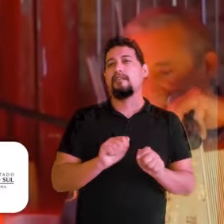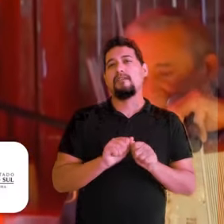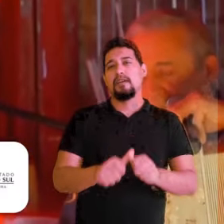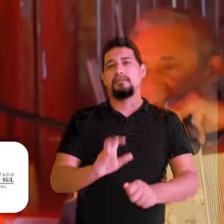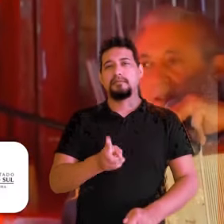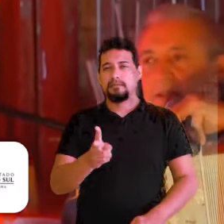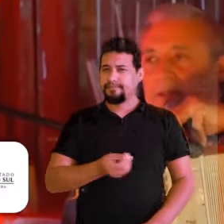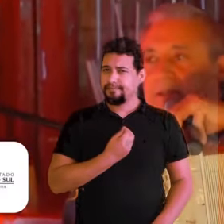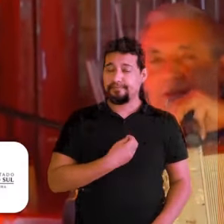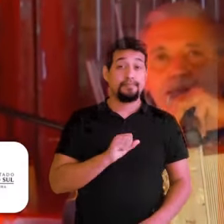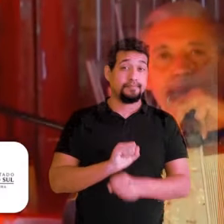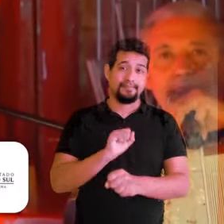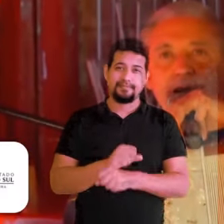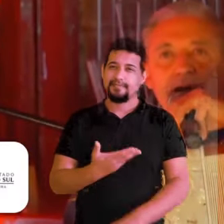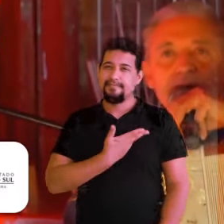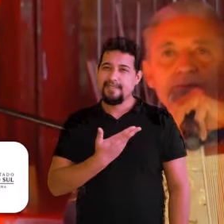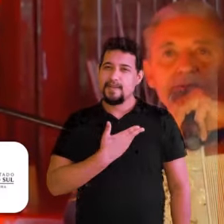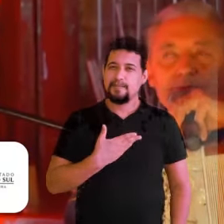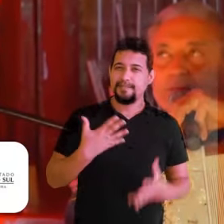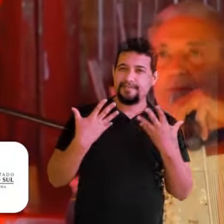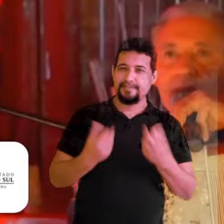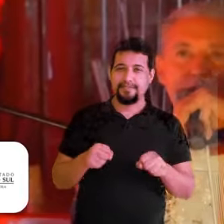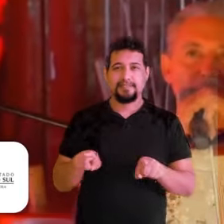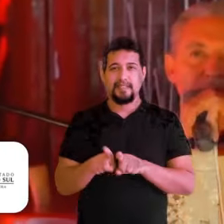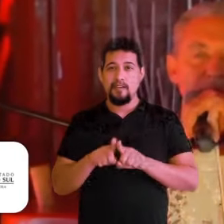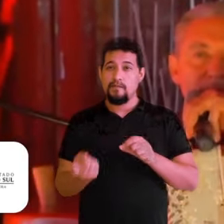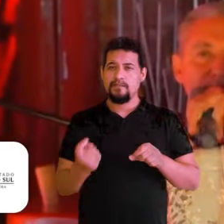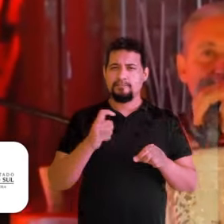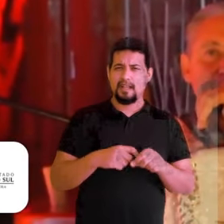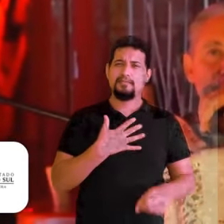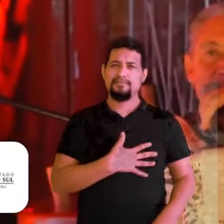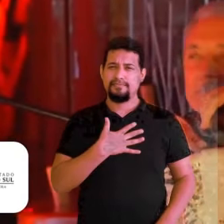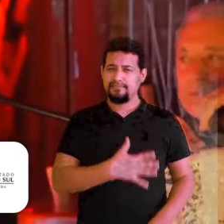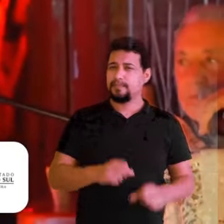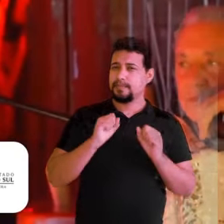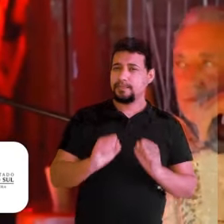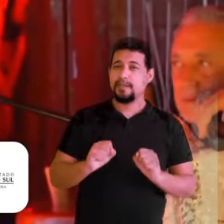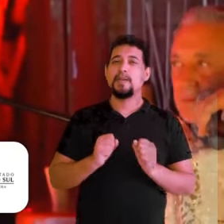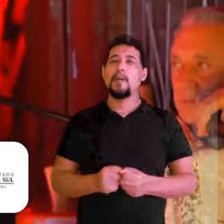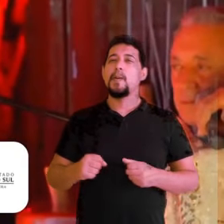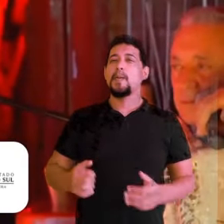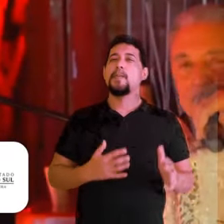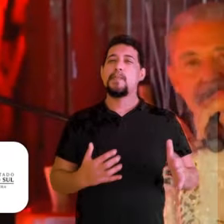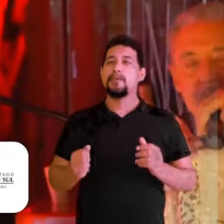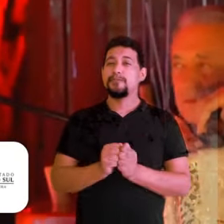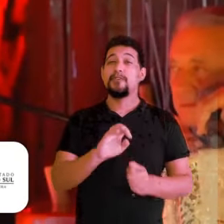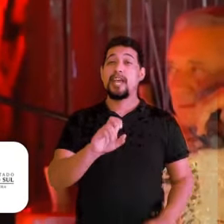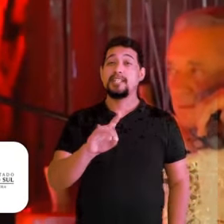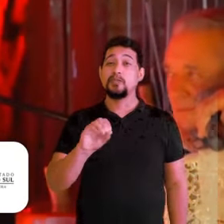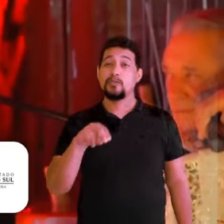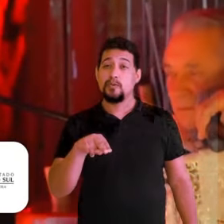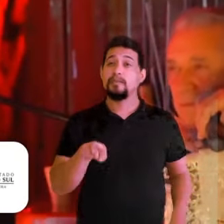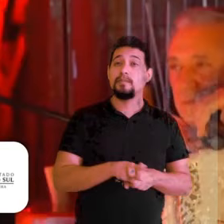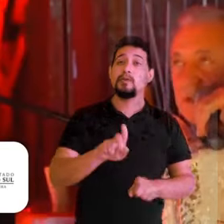Bordoneio. Eu espero que os amigos aprovem, né, a minha volta. É uma satisfação poder tocar com o Edson, com